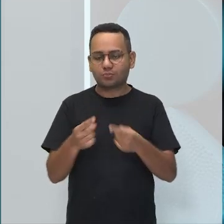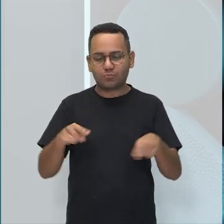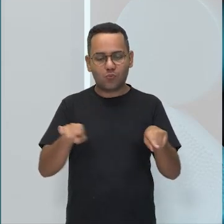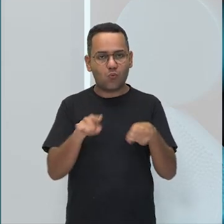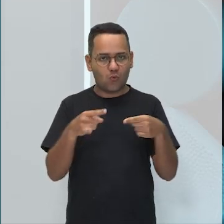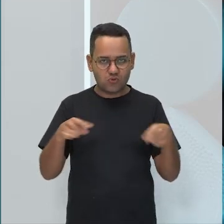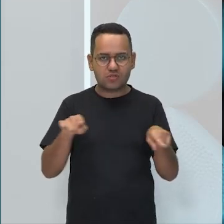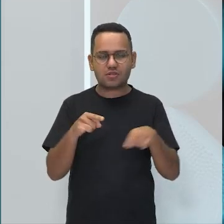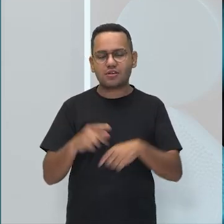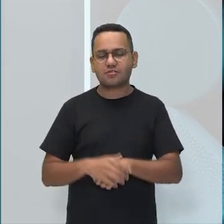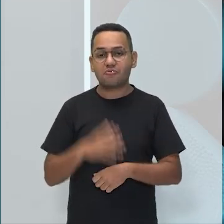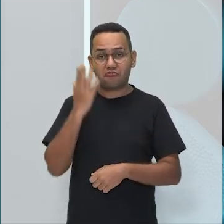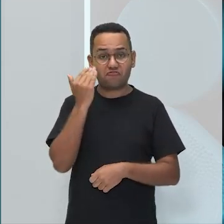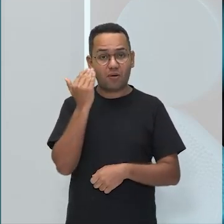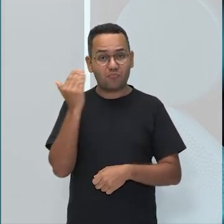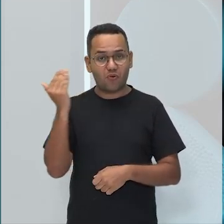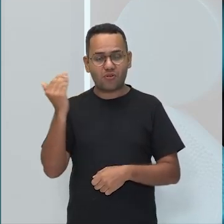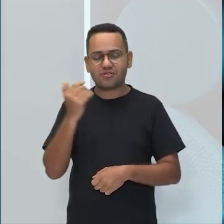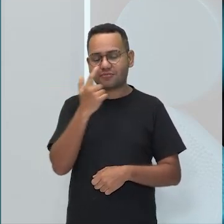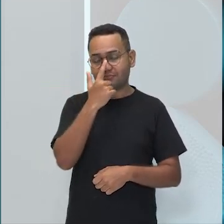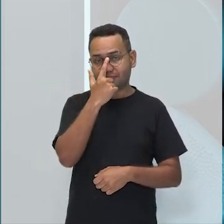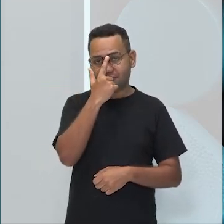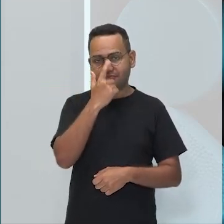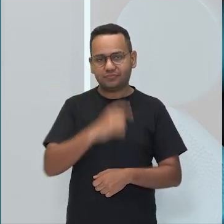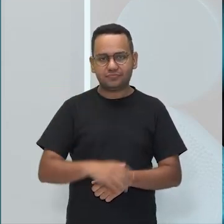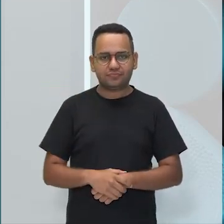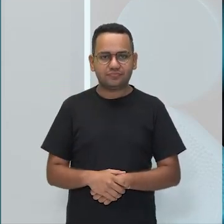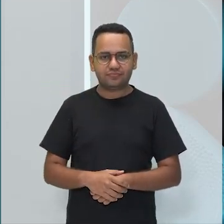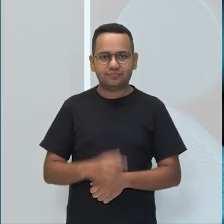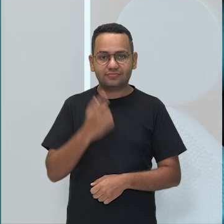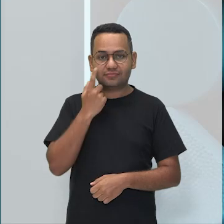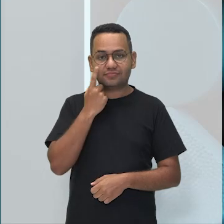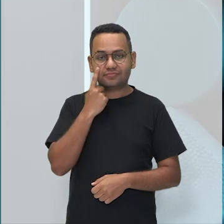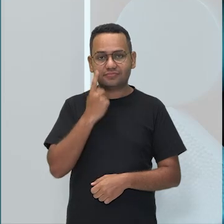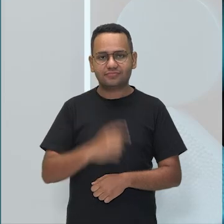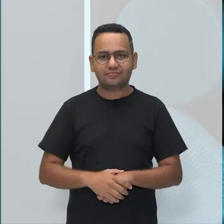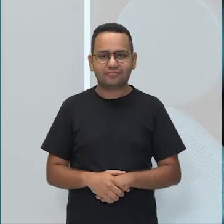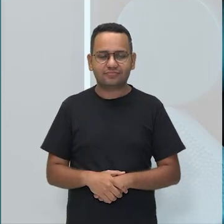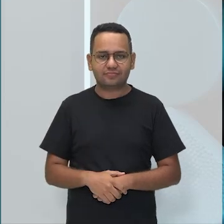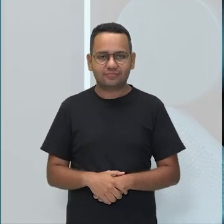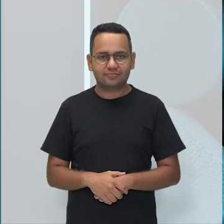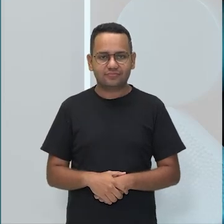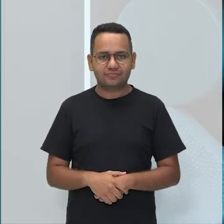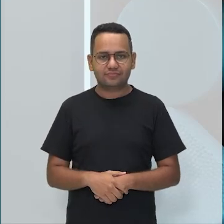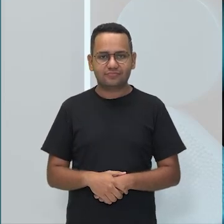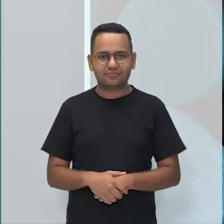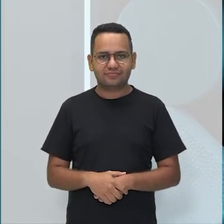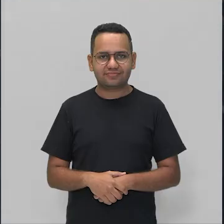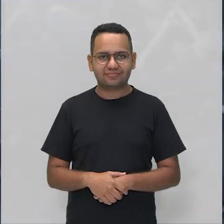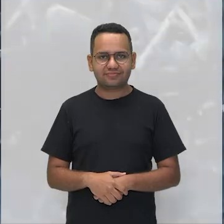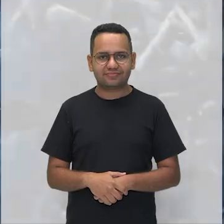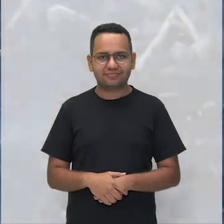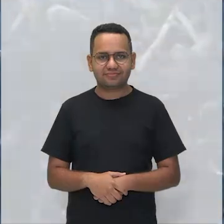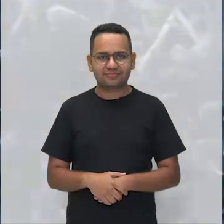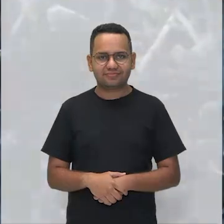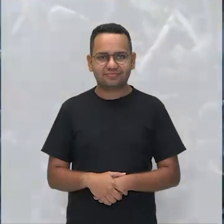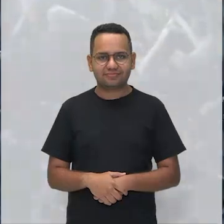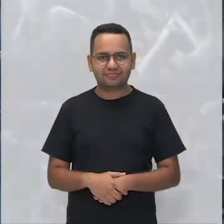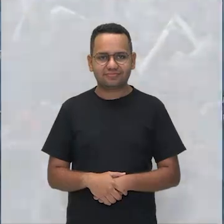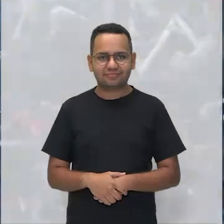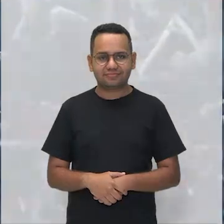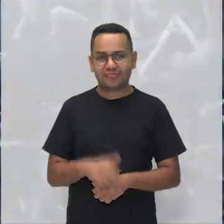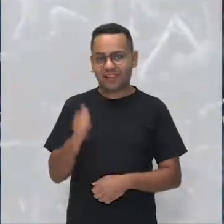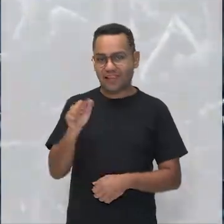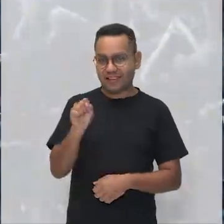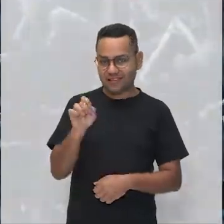brasileira muito conhecida. Então, vamos à declamação da música Asa Branca. Com vocês. Asa